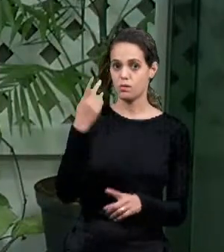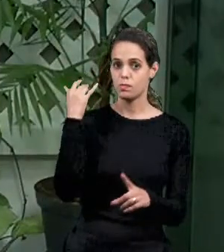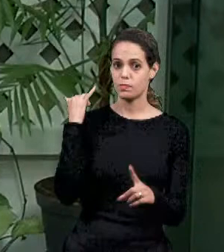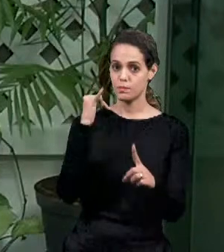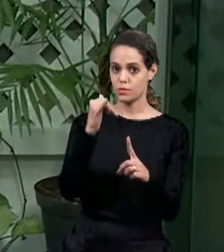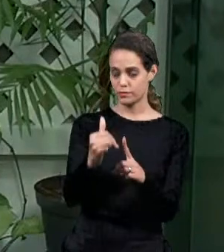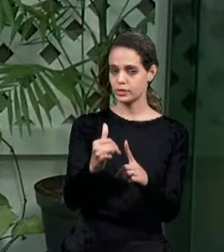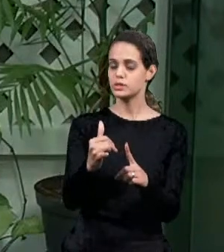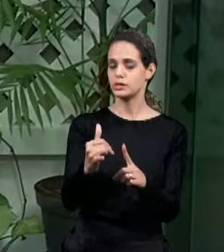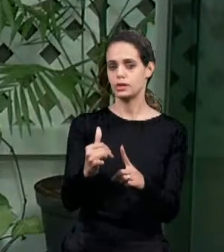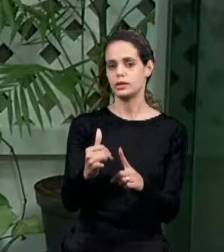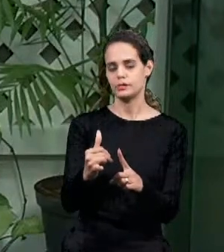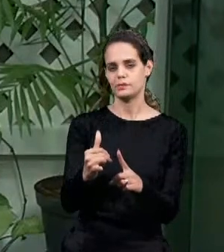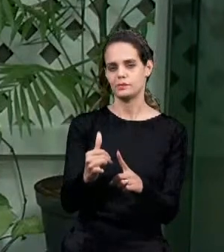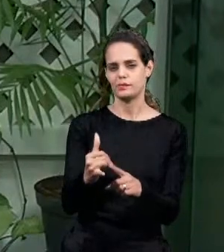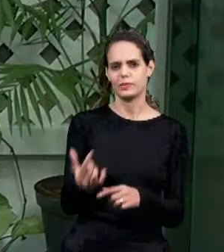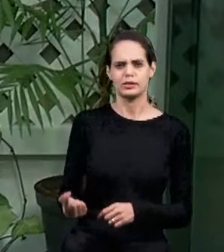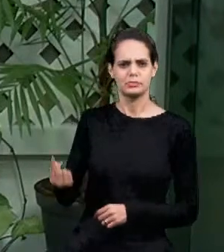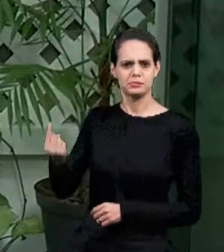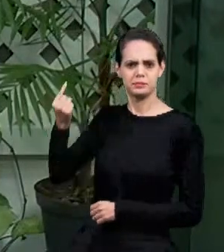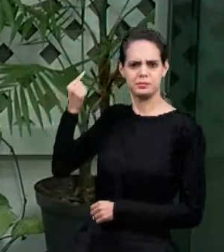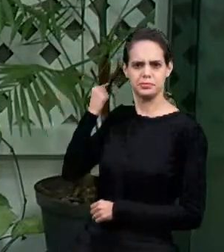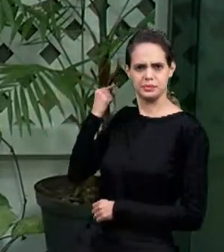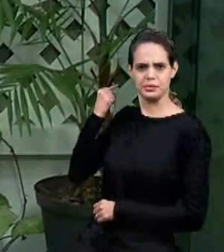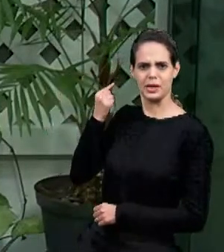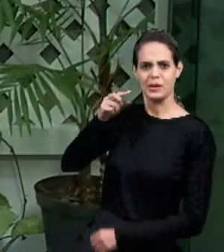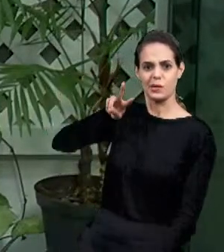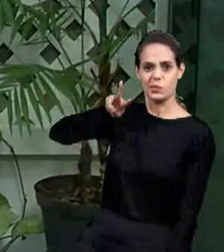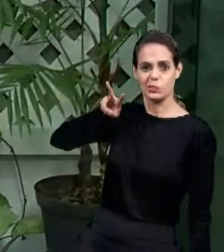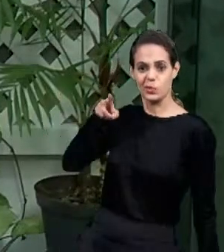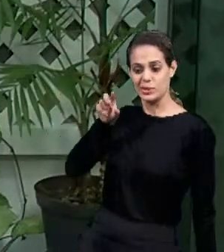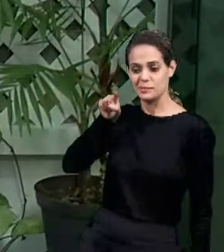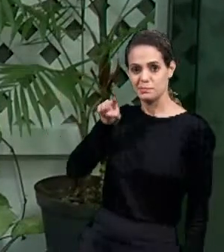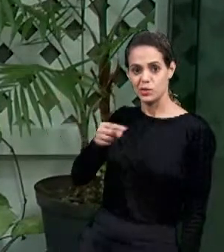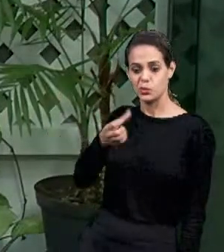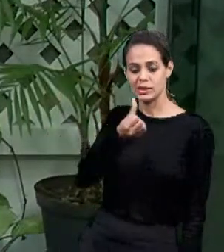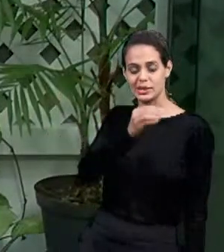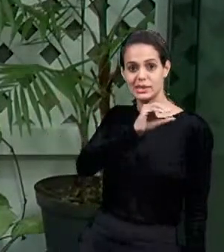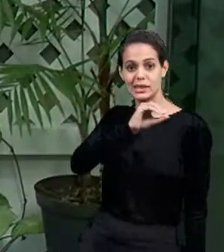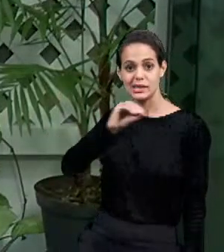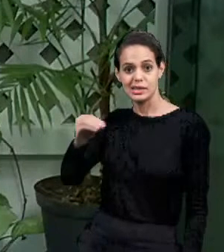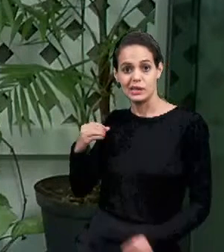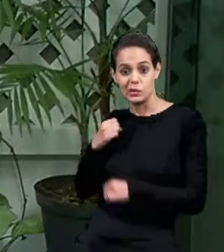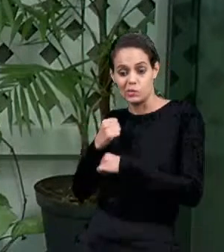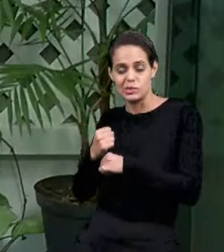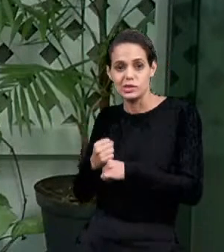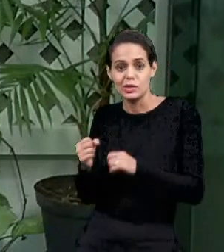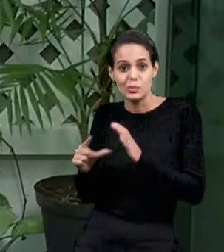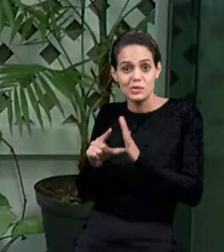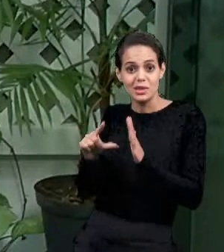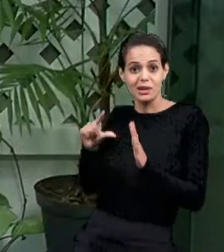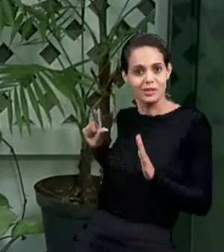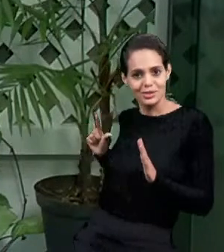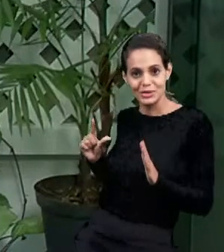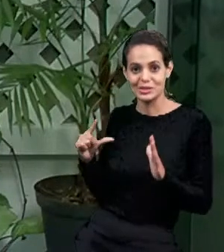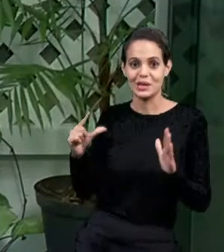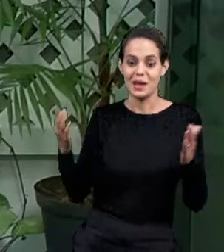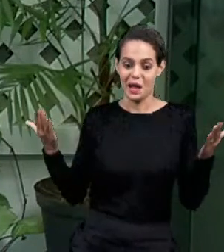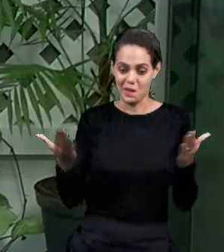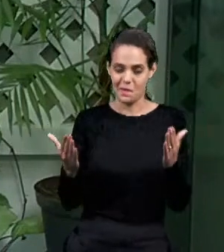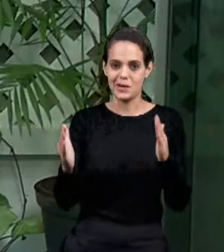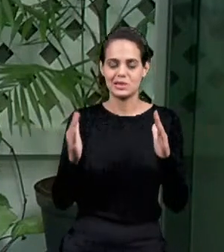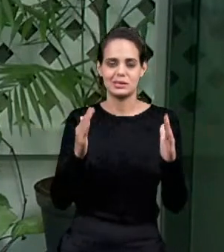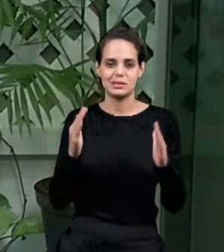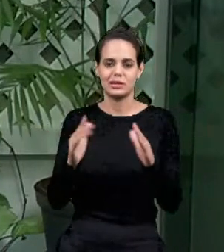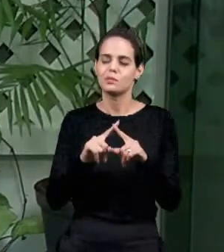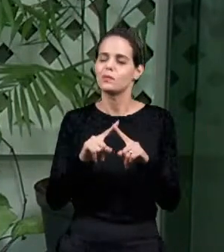há anos, 2.600 anos antes dos nossos dias. Mas vejam só como é atualizada